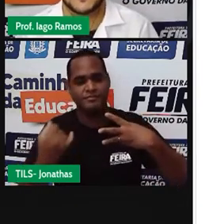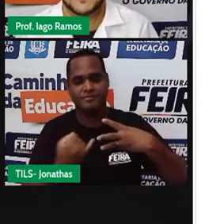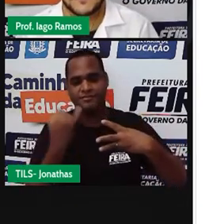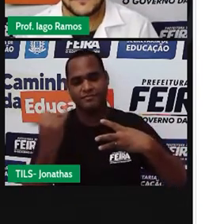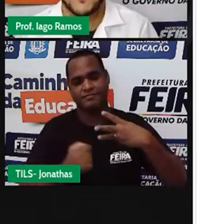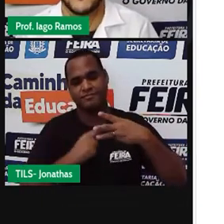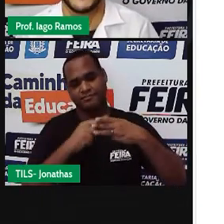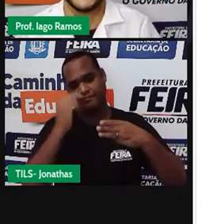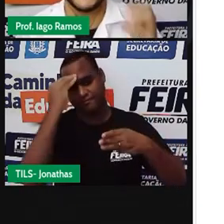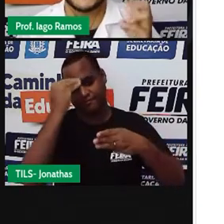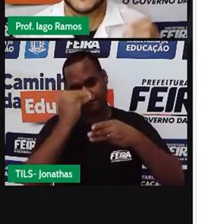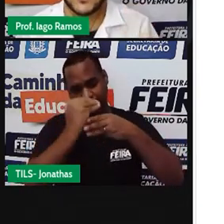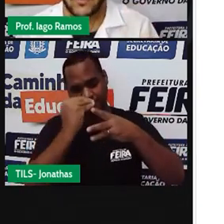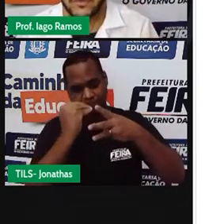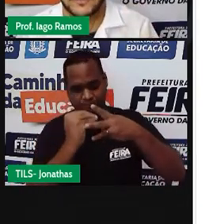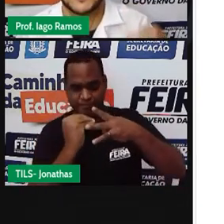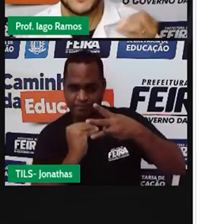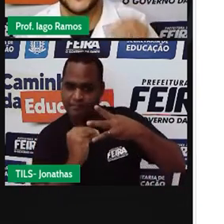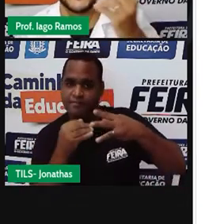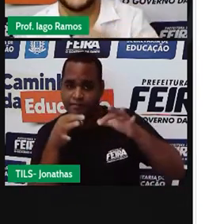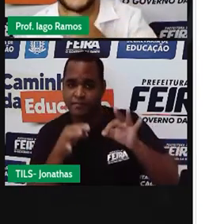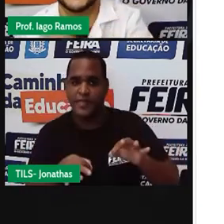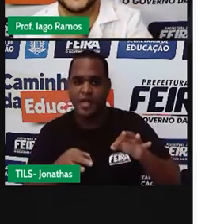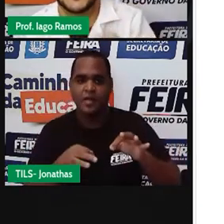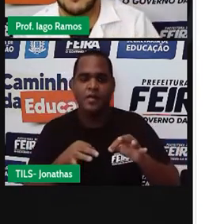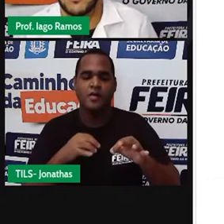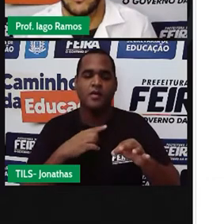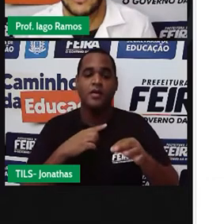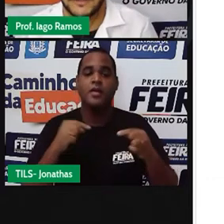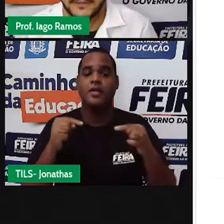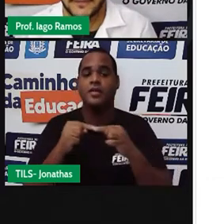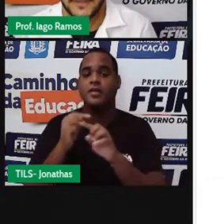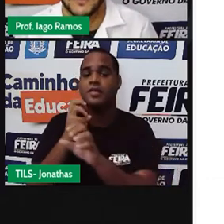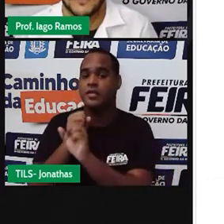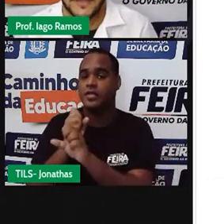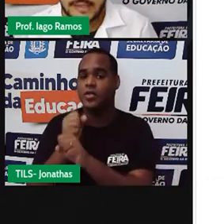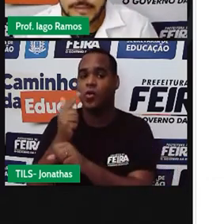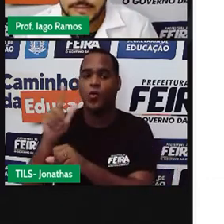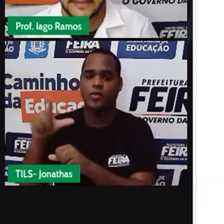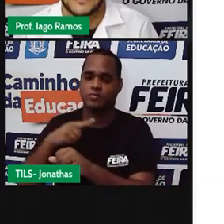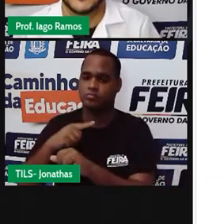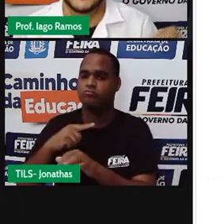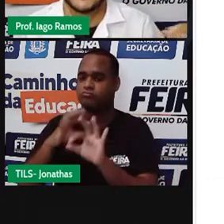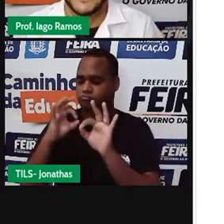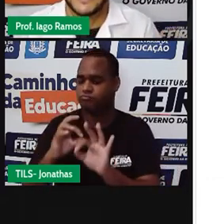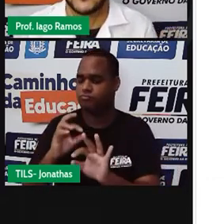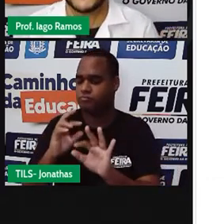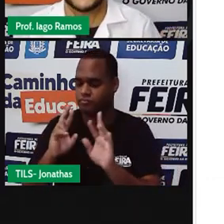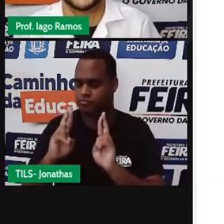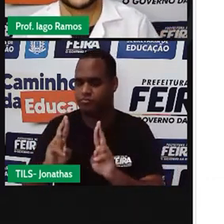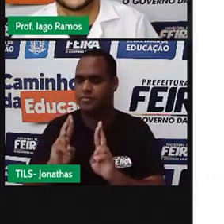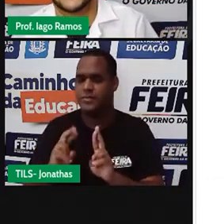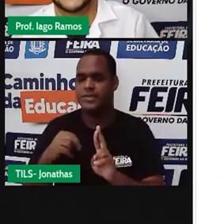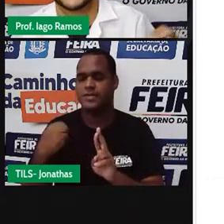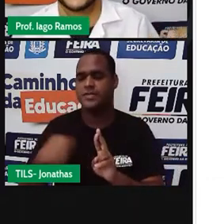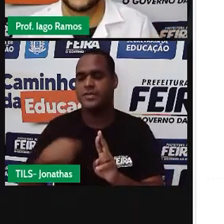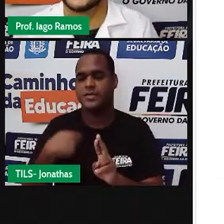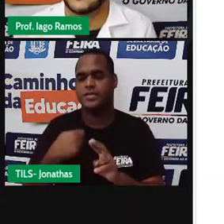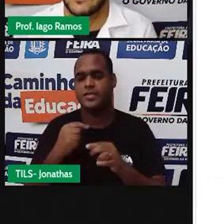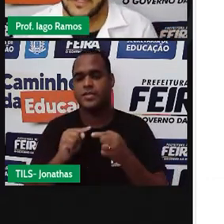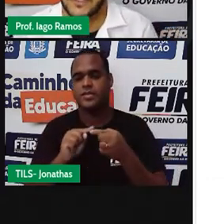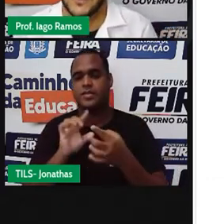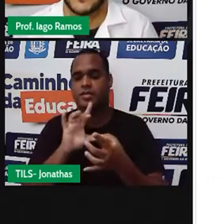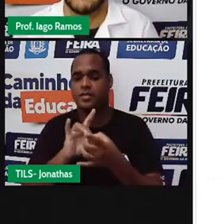Chaves o que essas contas tem que também respeitar uma ordem tá tendo cenário de